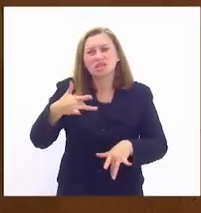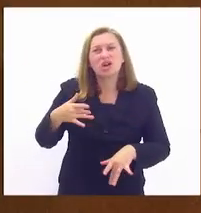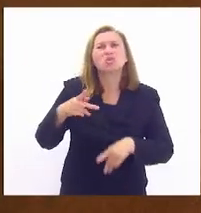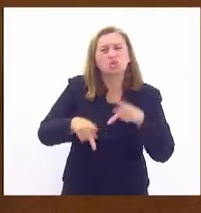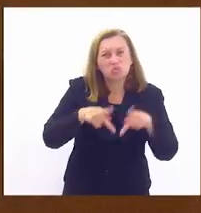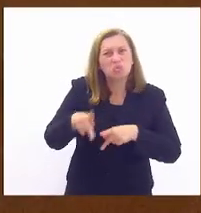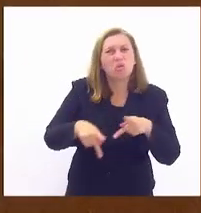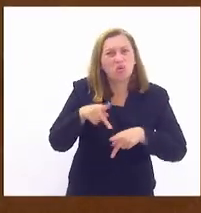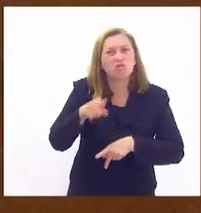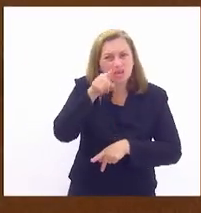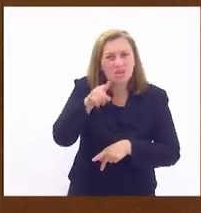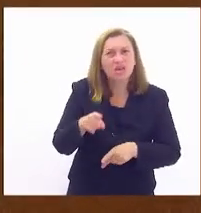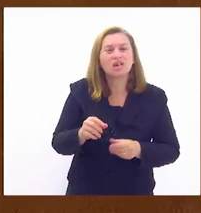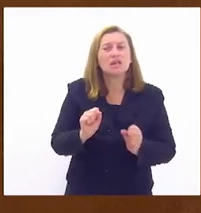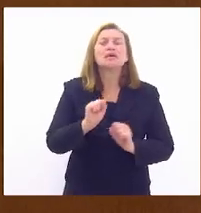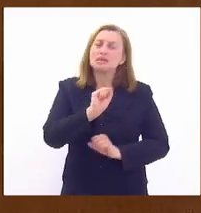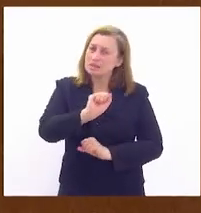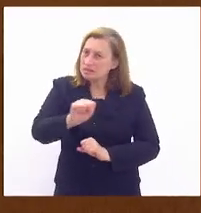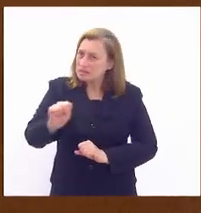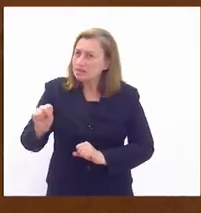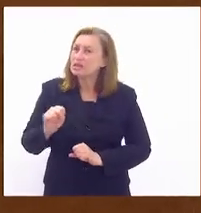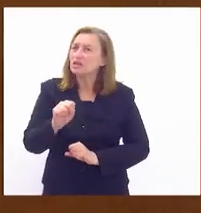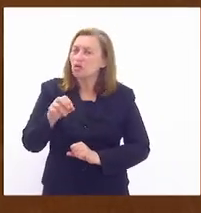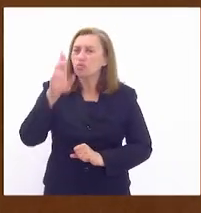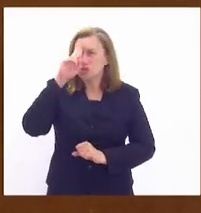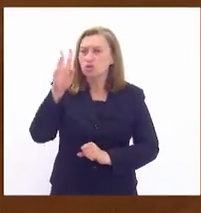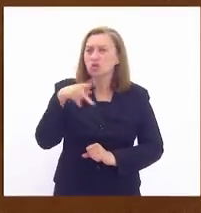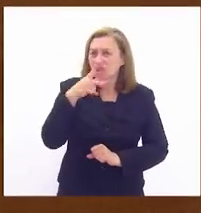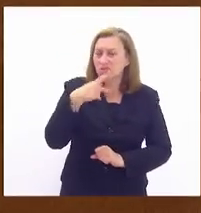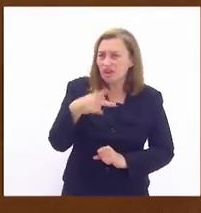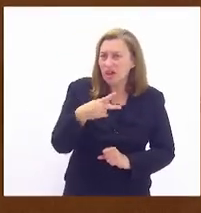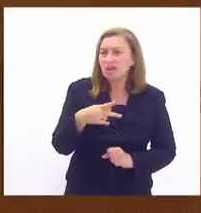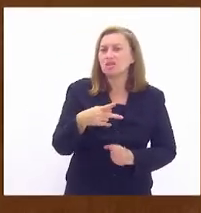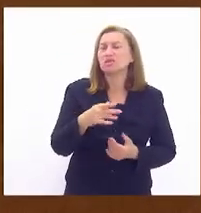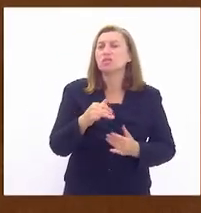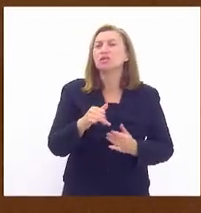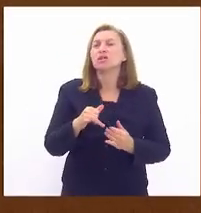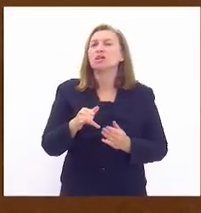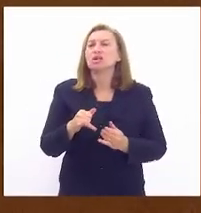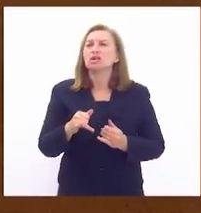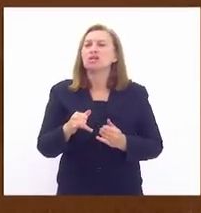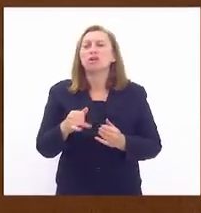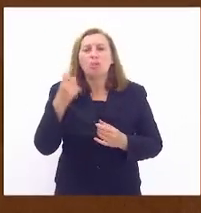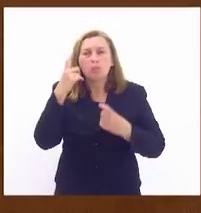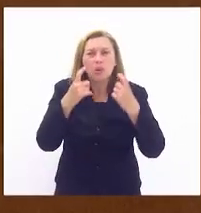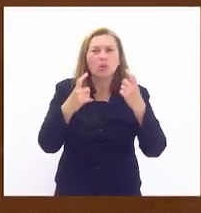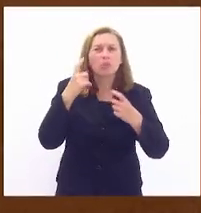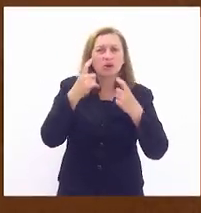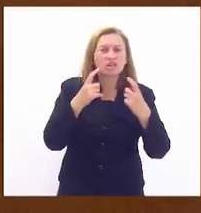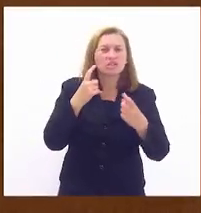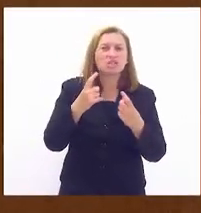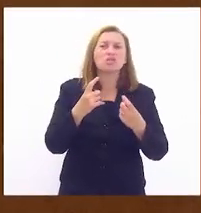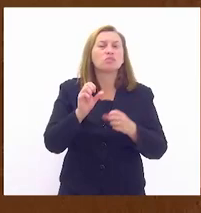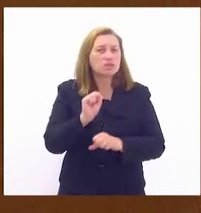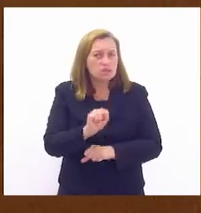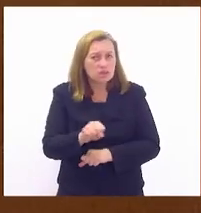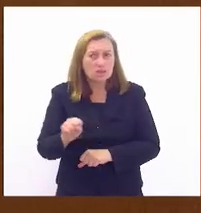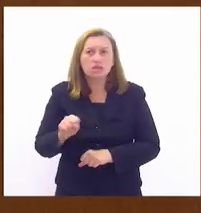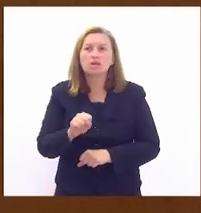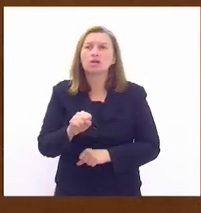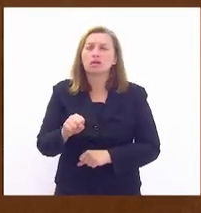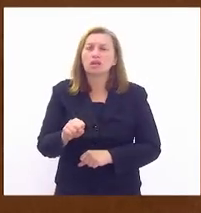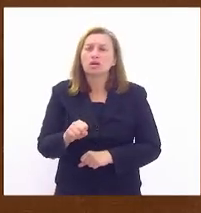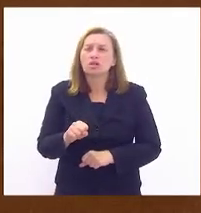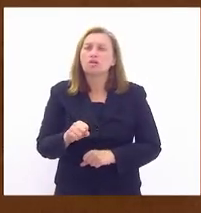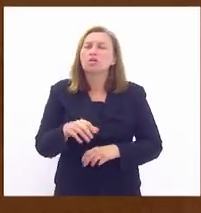causa incômodo, exatamente como o senhor está falando. Muito prejudicial. Causa incômodo, causa sujidade, sim. Isso